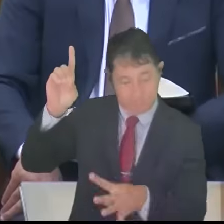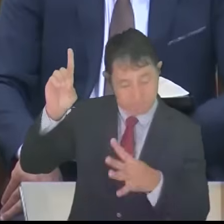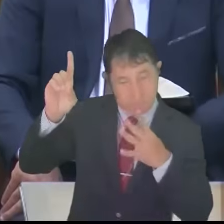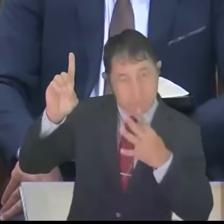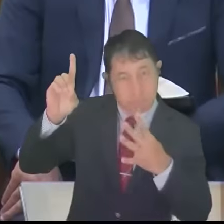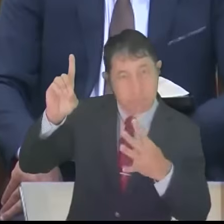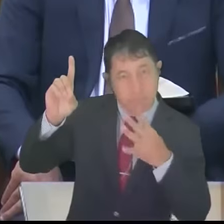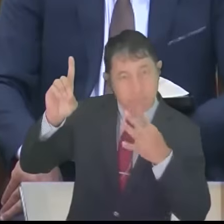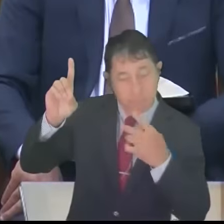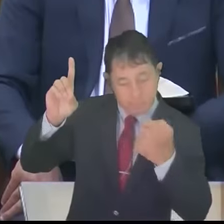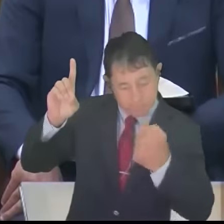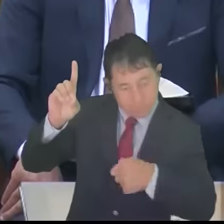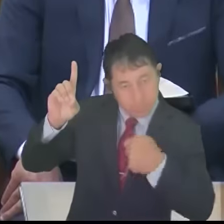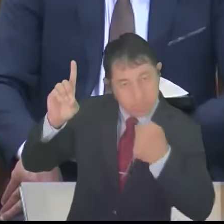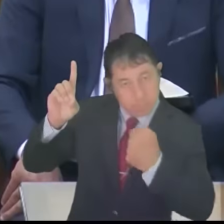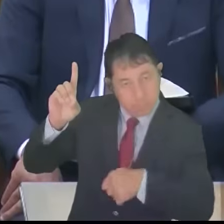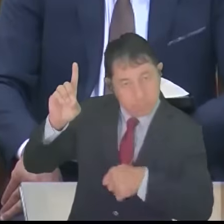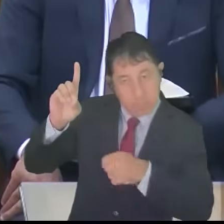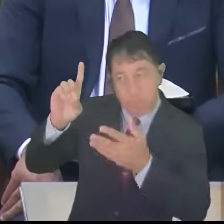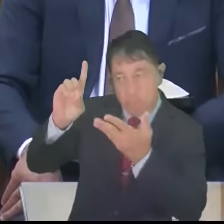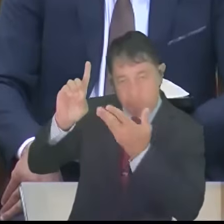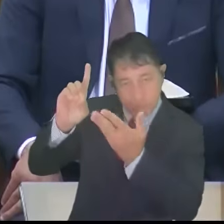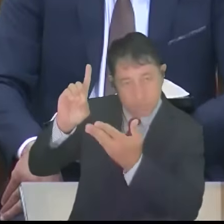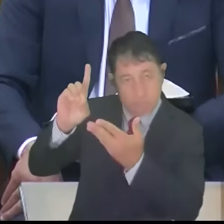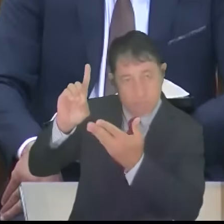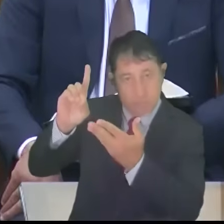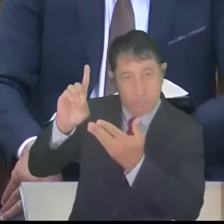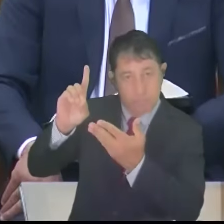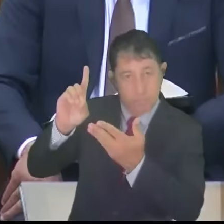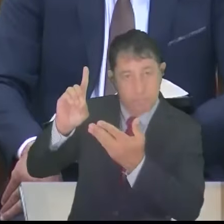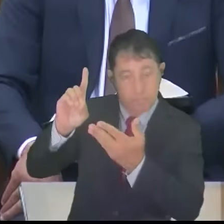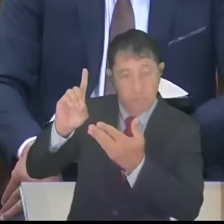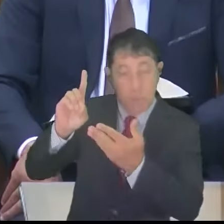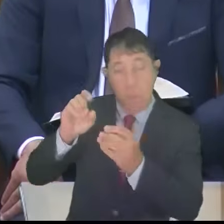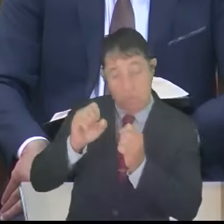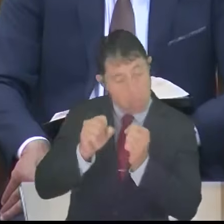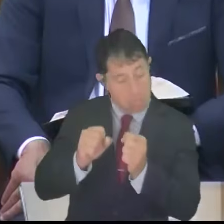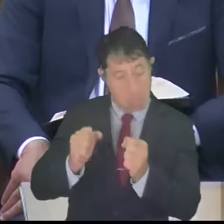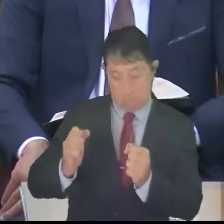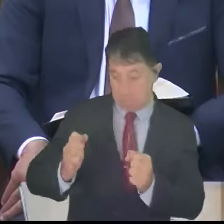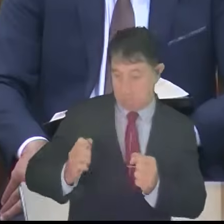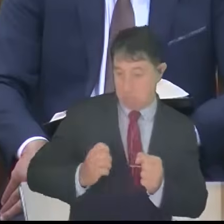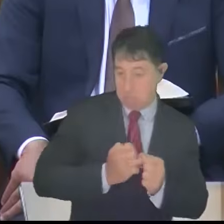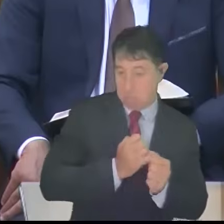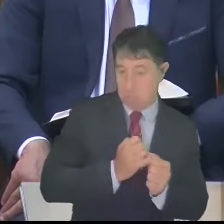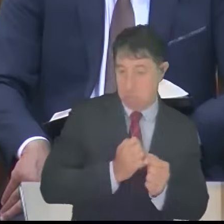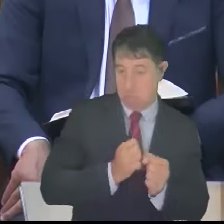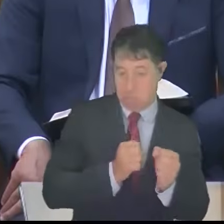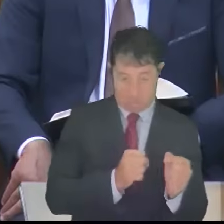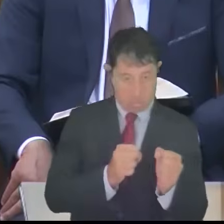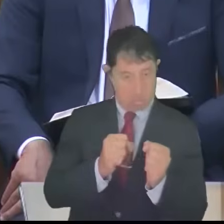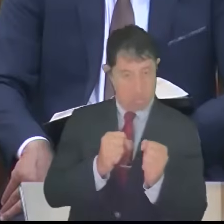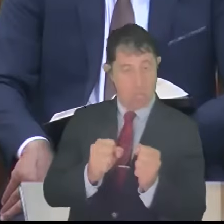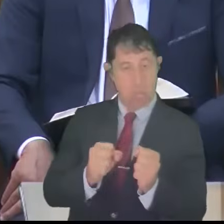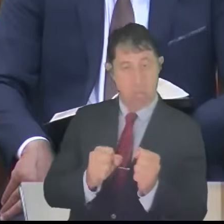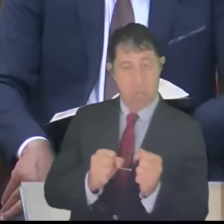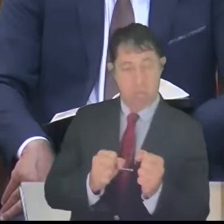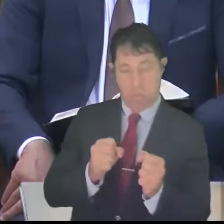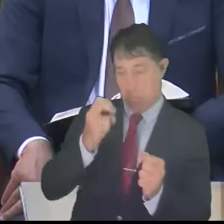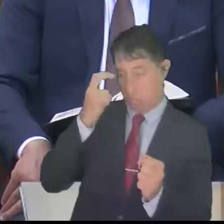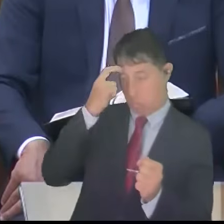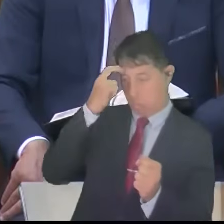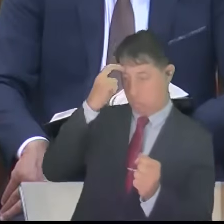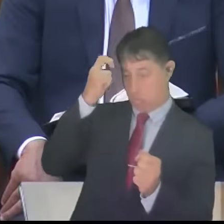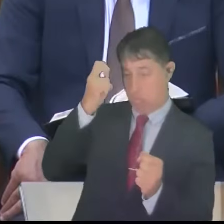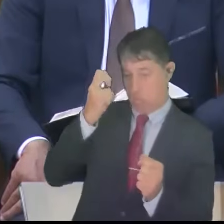reconhecem que precisam de Deus. São aqueles, pode ser rico, pode ser poderoso, pode ser culto, pode